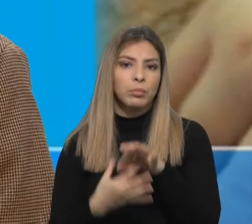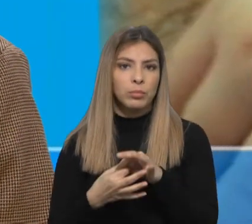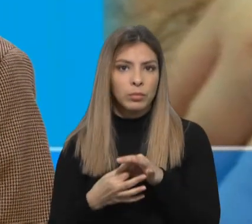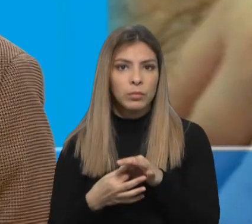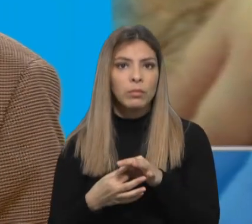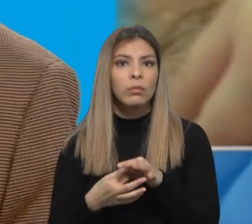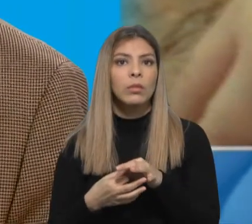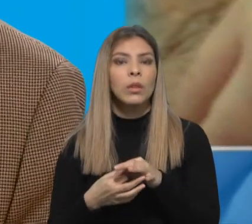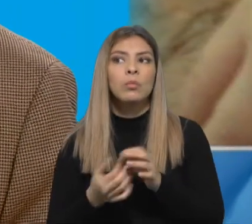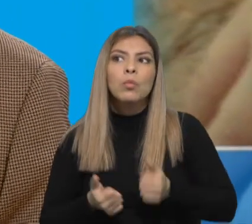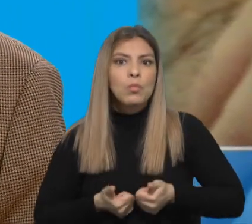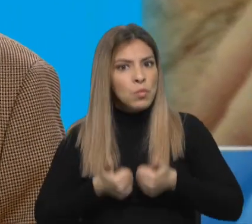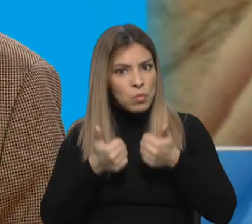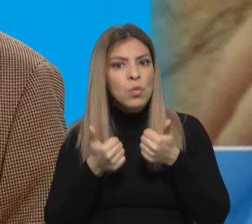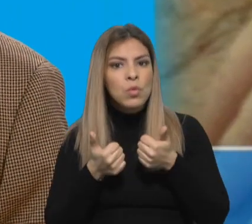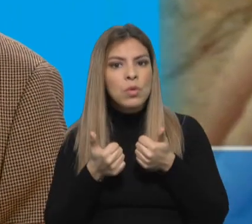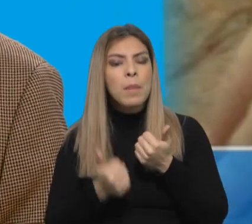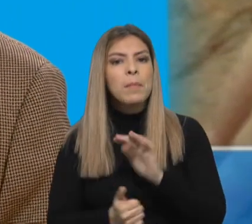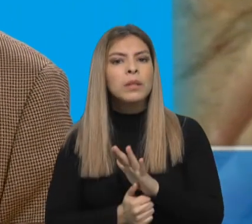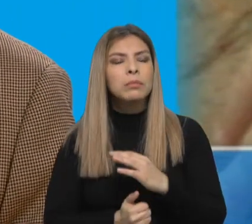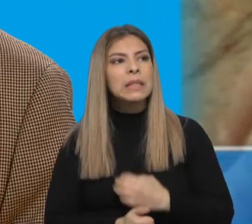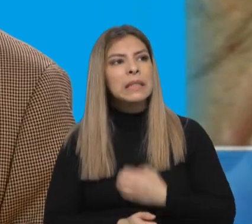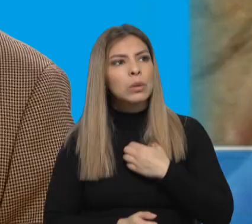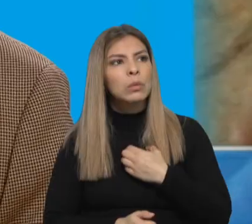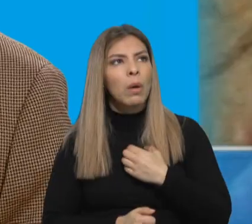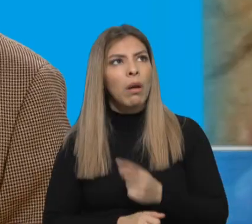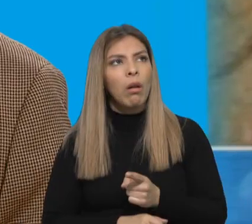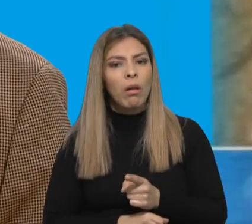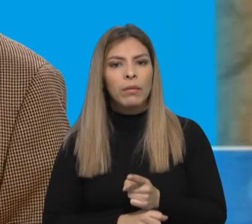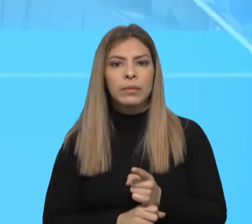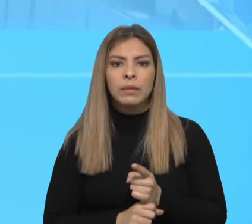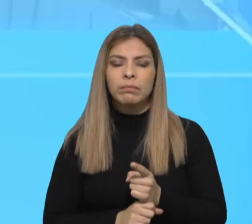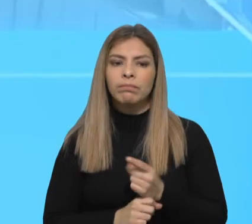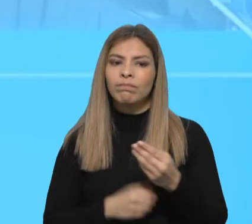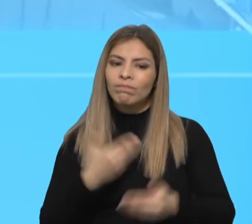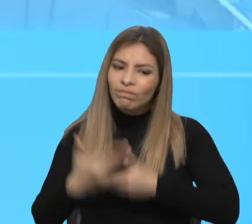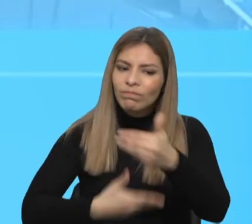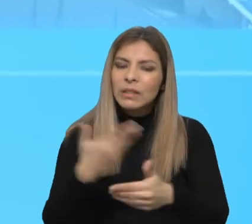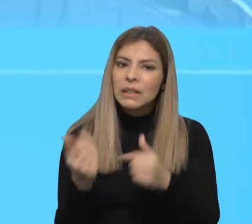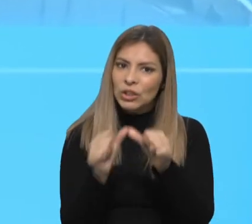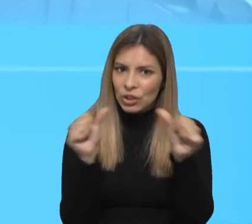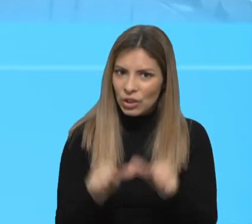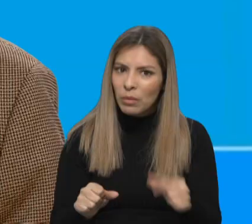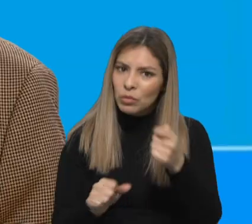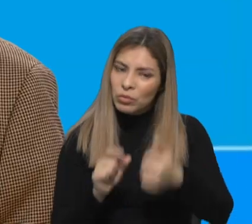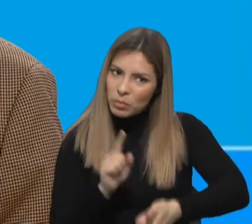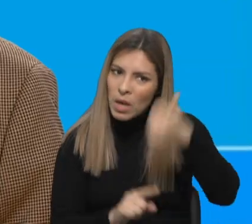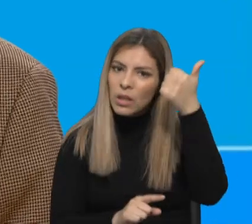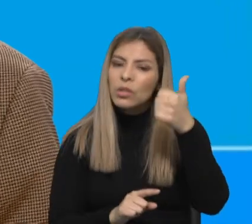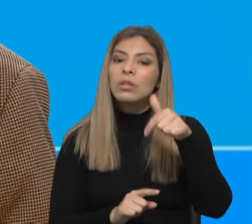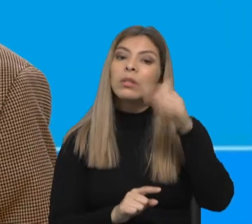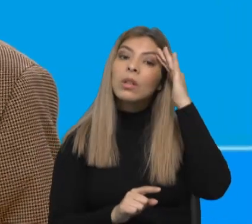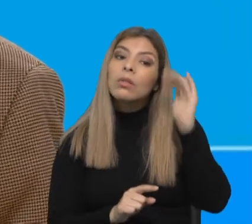noção de bem comum. Agora, há de facto uma certa... Não se revê no atual sistema como está... Eu não diria que é